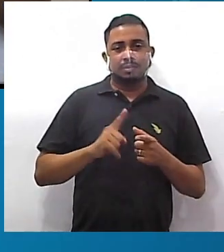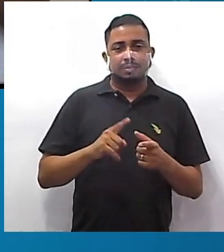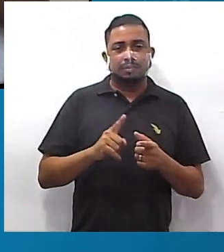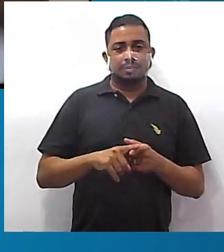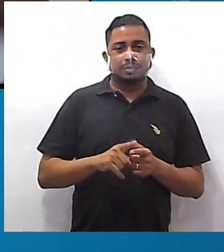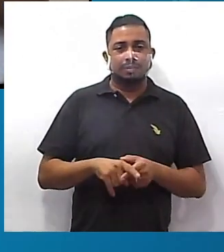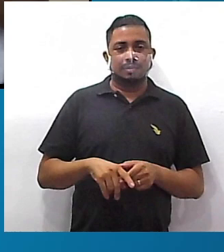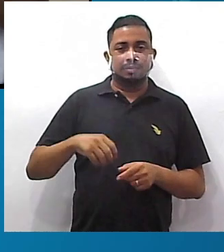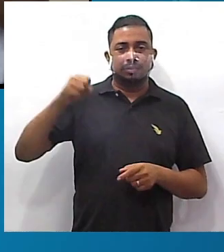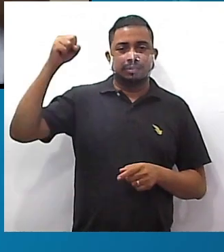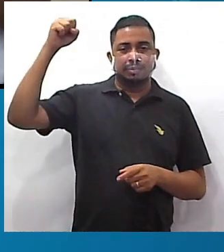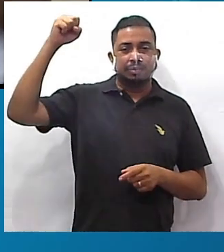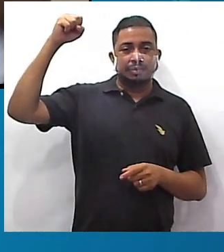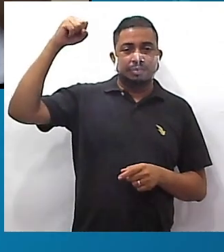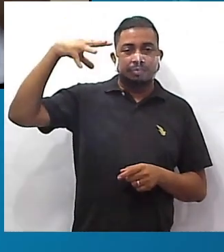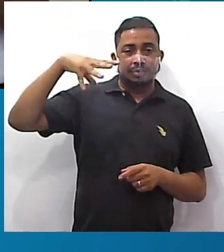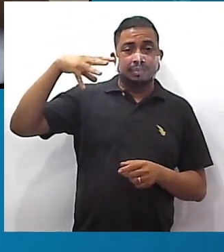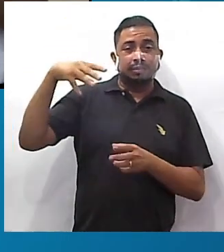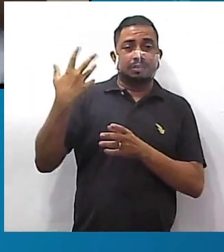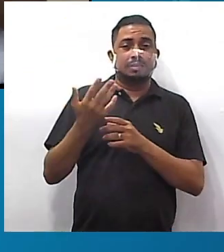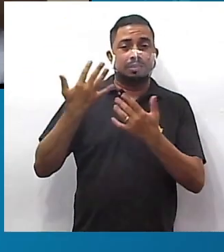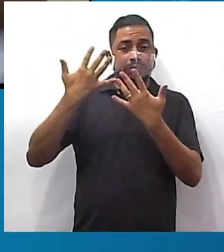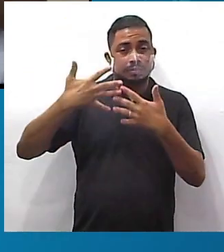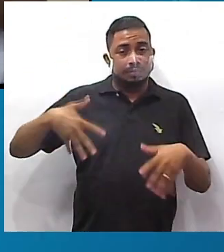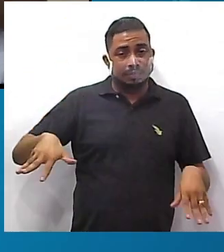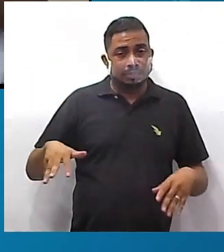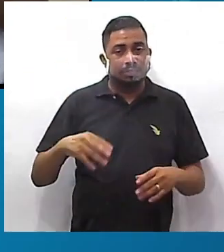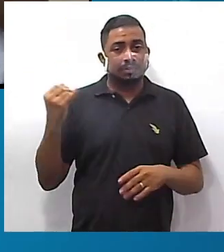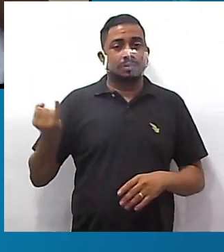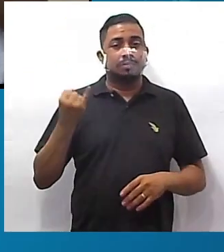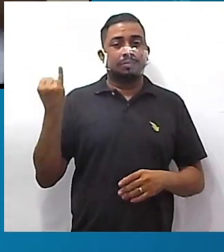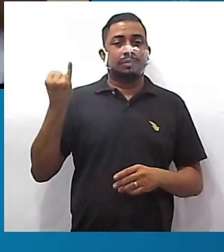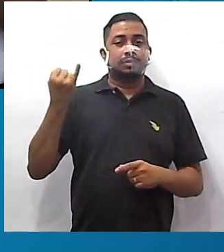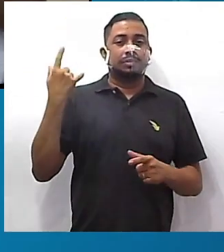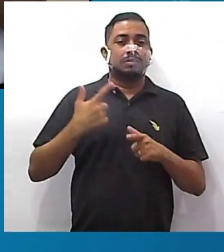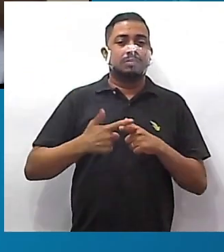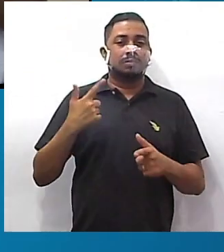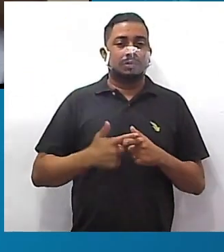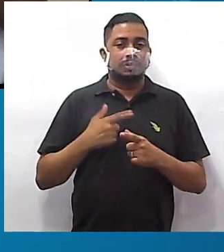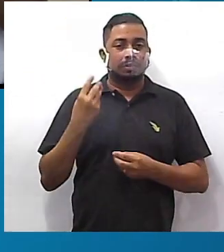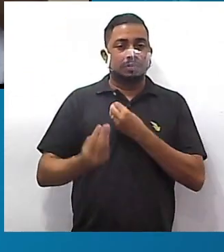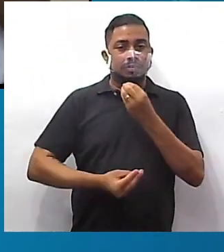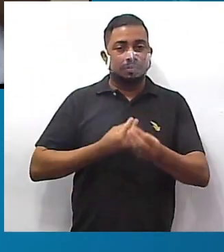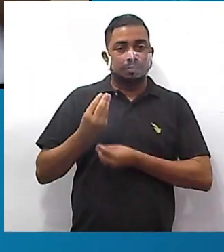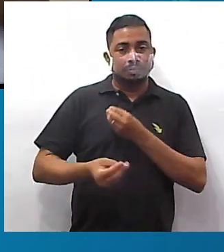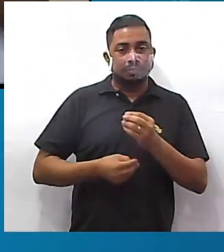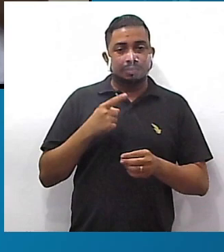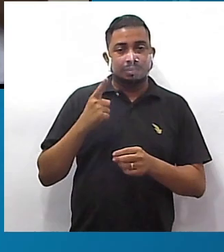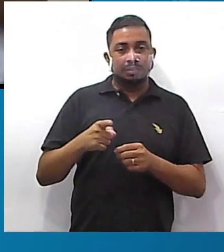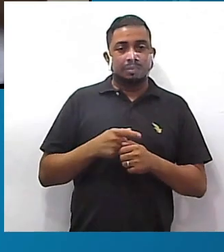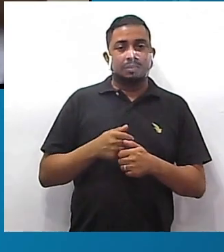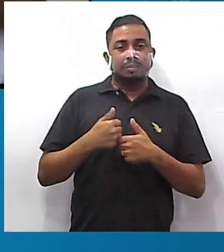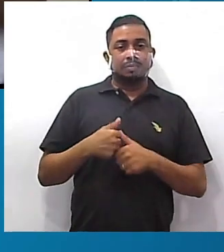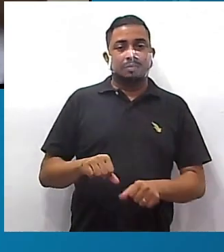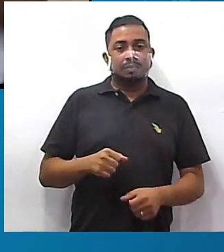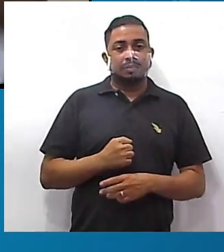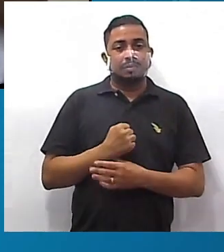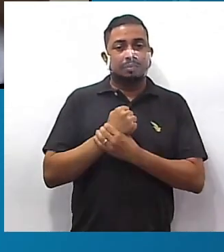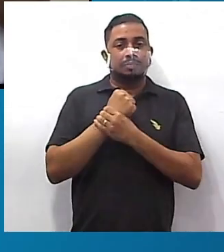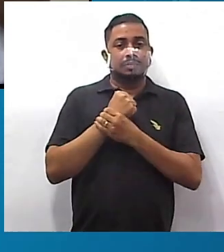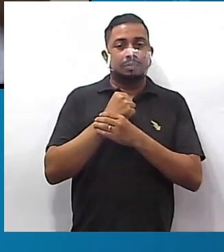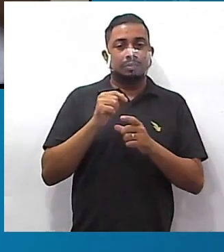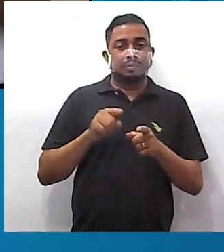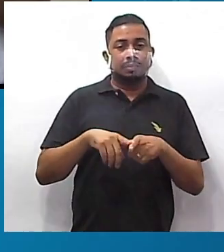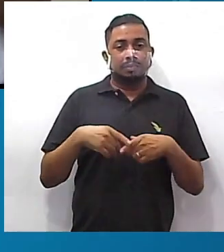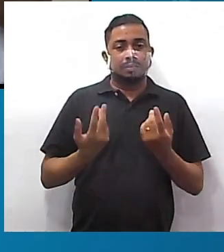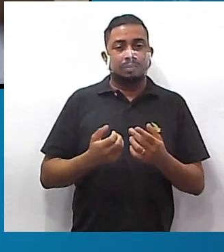natural, caso seja possível. Isso é muito importante, porque como ele é um vírus que fica em suspensão, então se